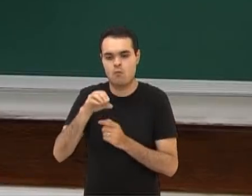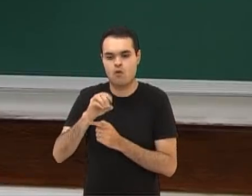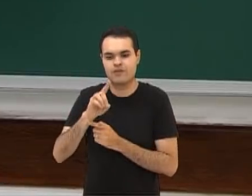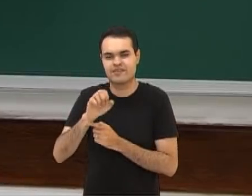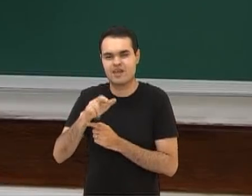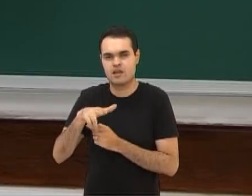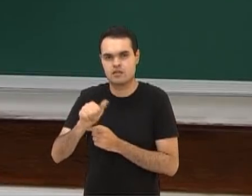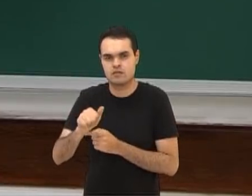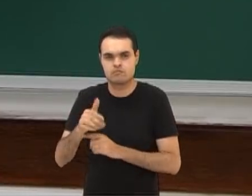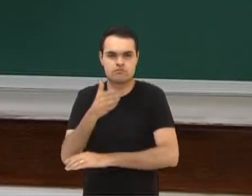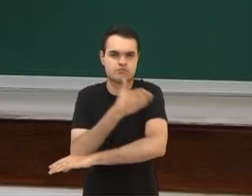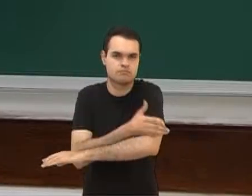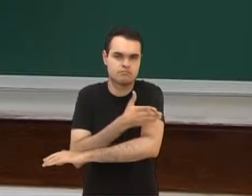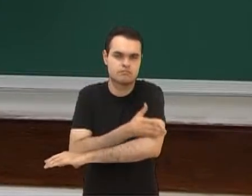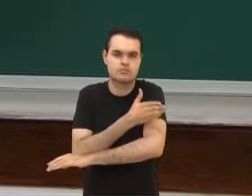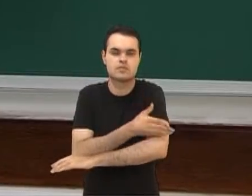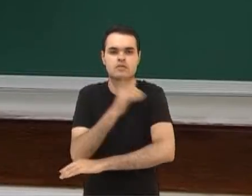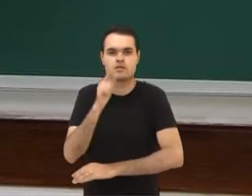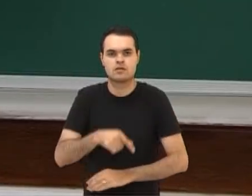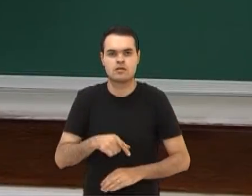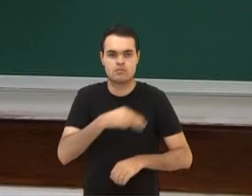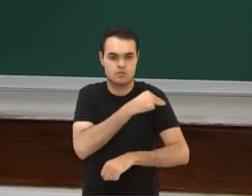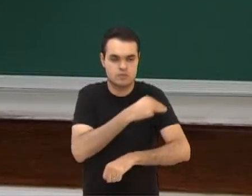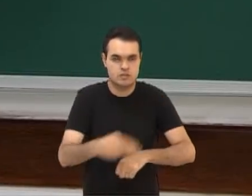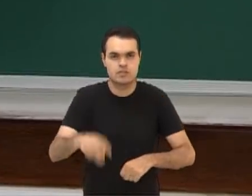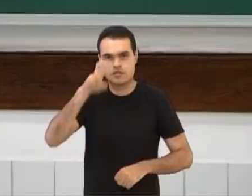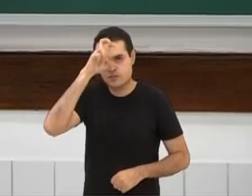Moderna. Então, Mesopotâmia, Egito, Grécia e